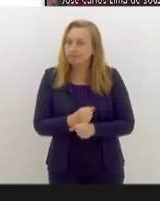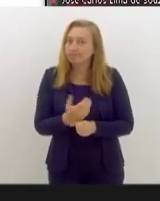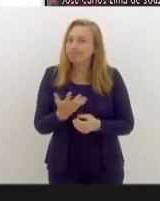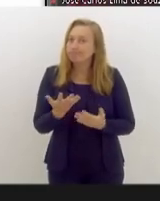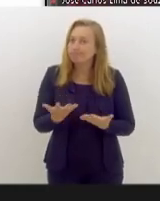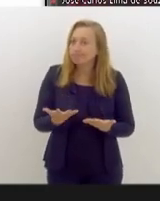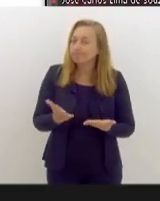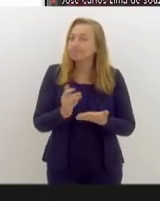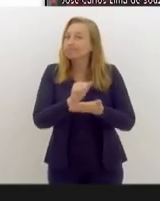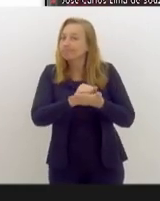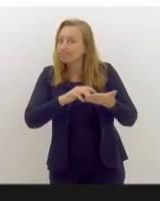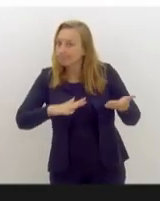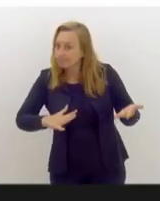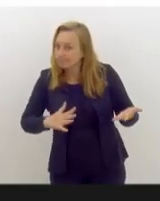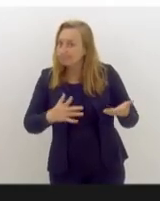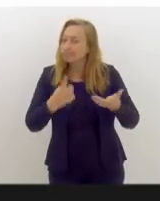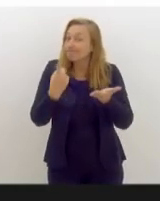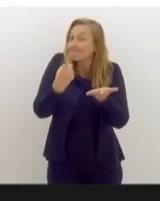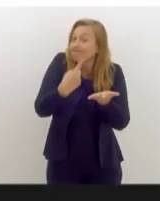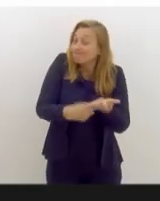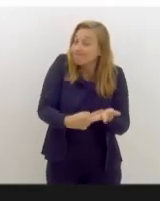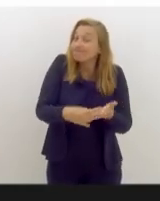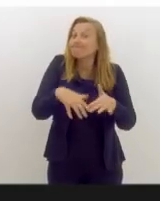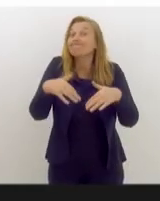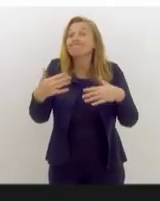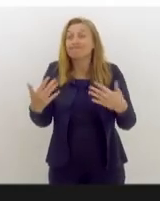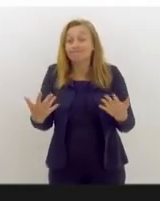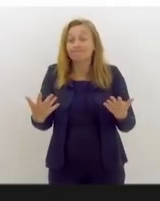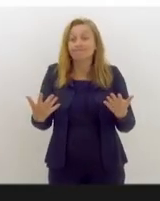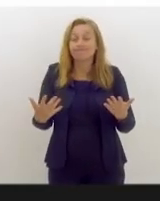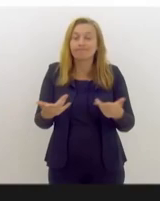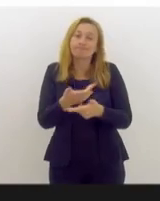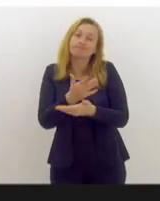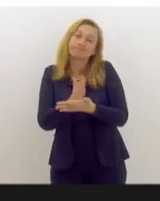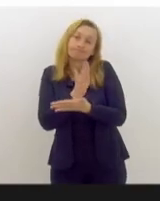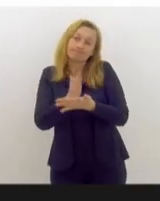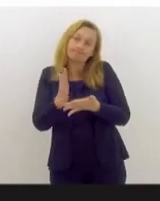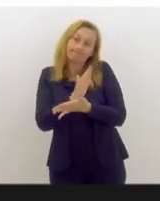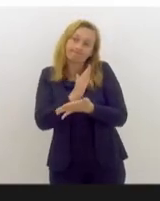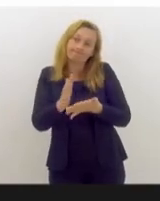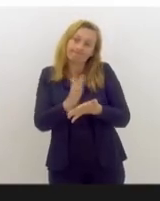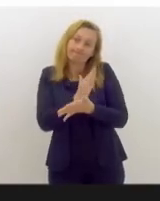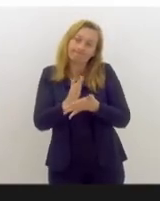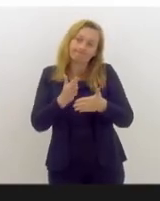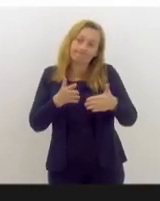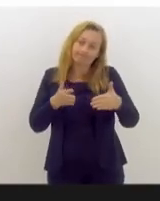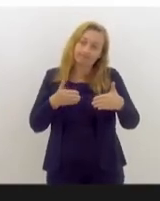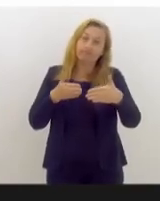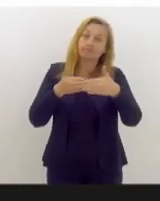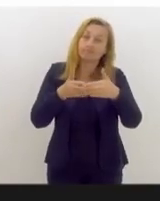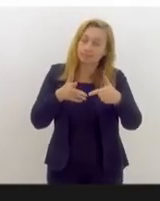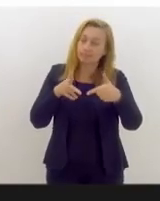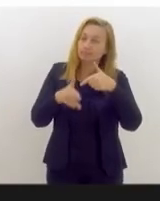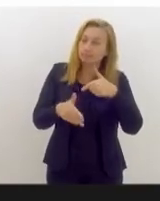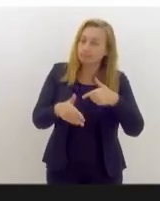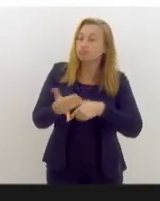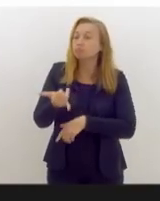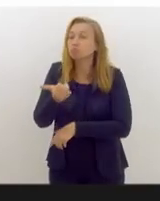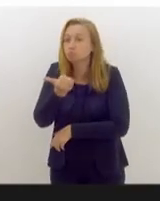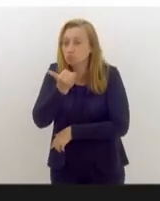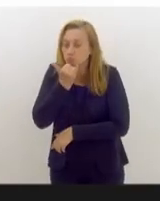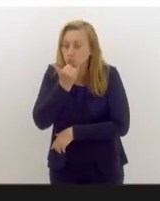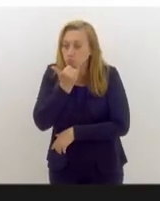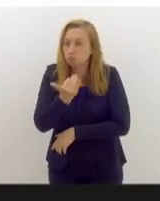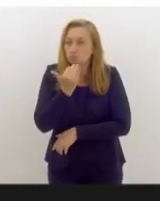as atividades, os compromissos, enfim, muitas vezes nos impedem. Peço desculpas